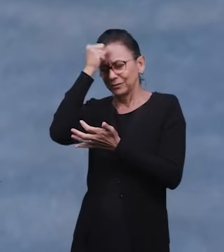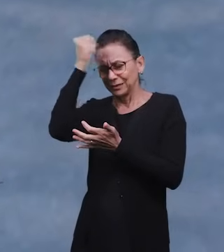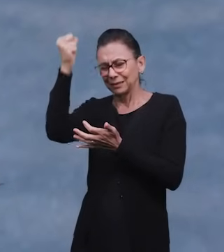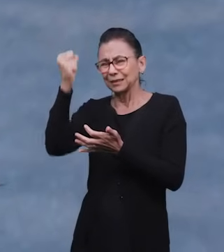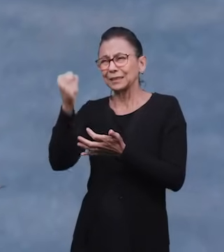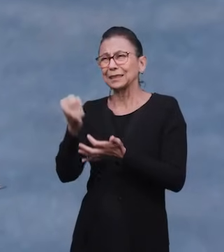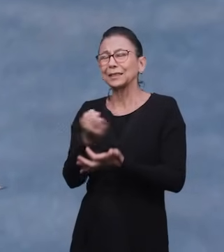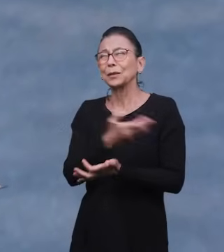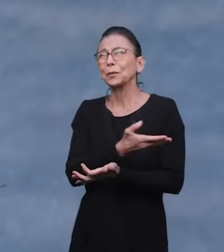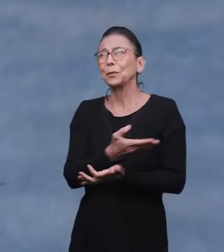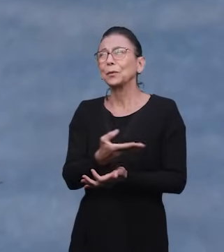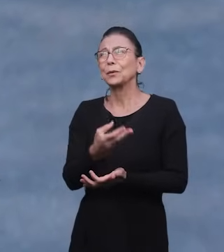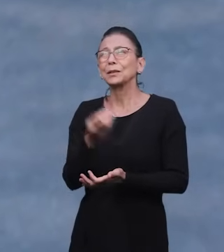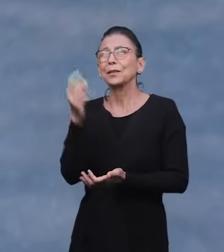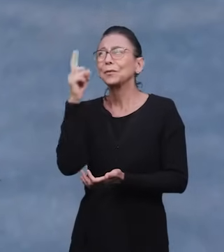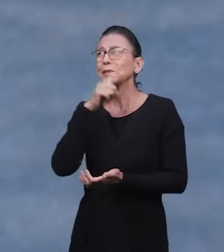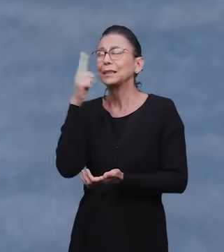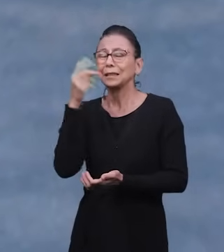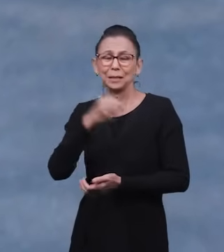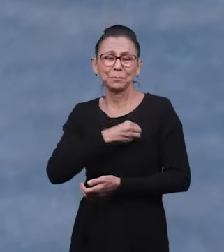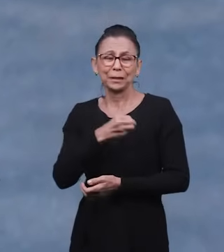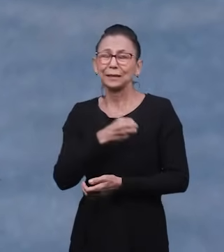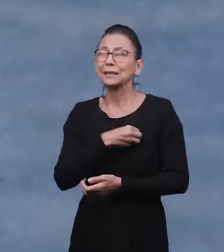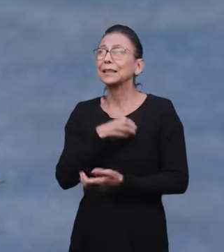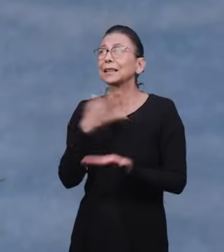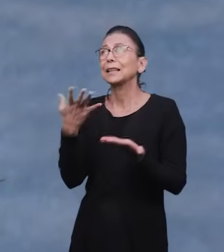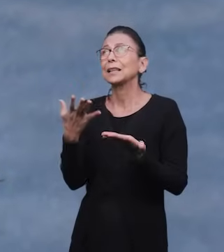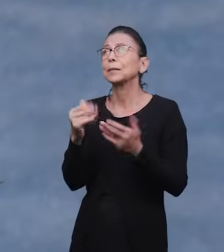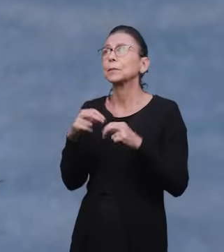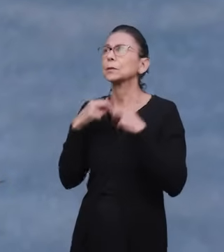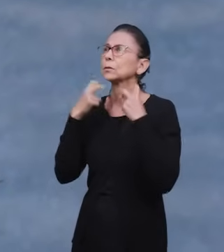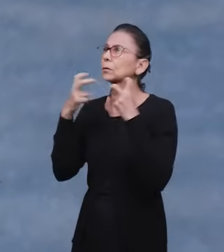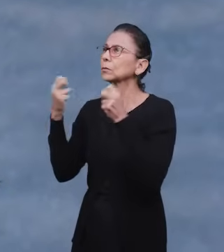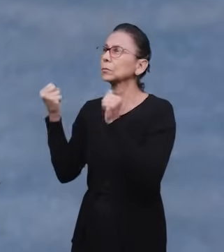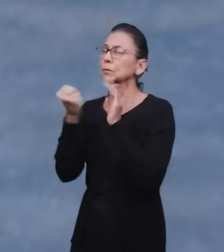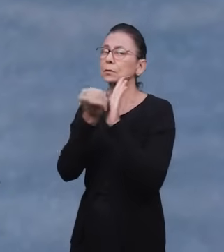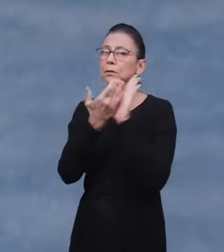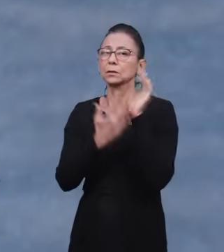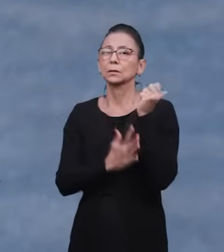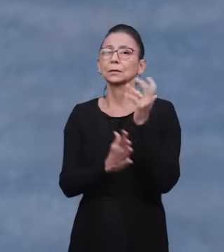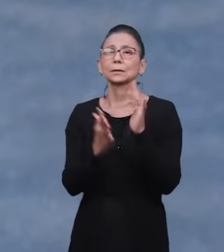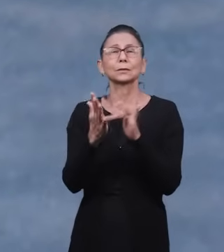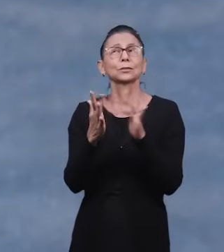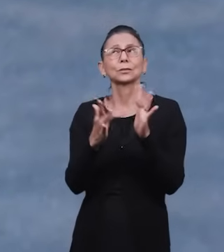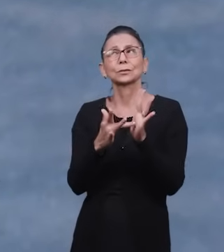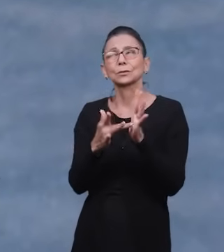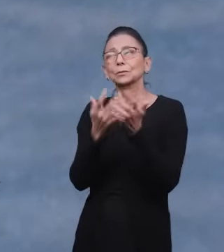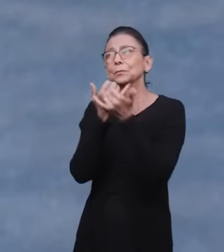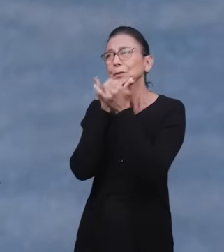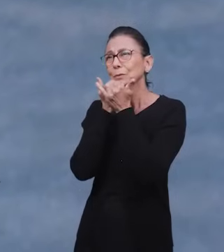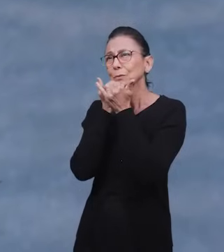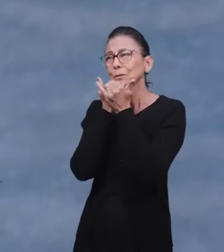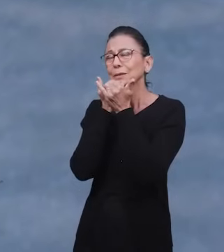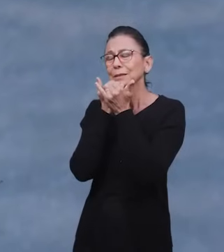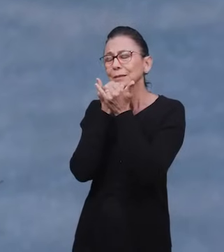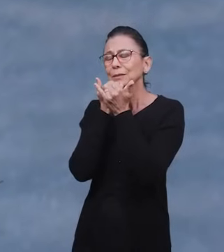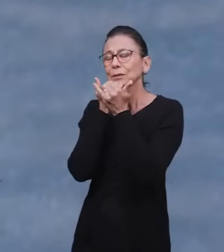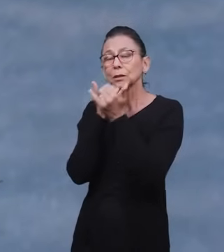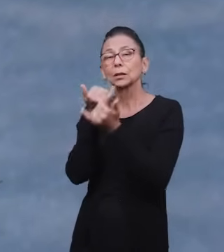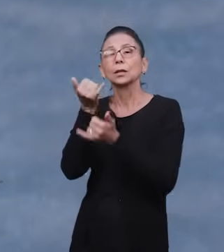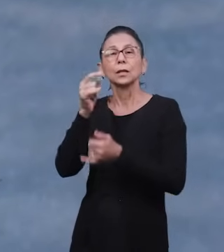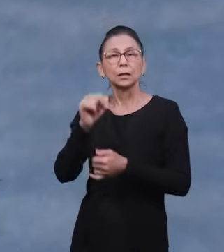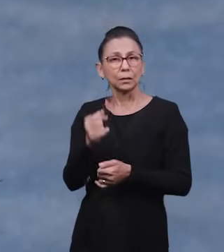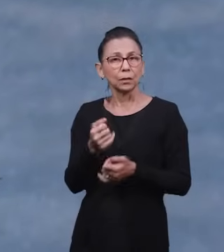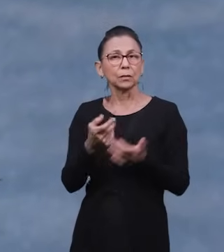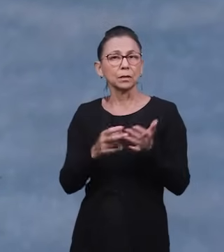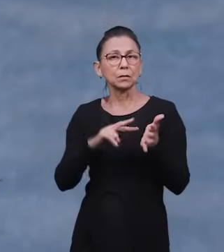Senhor, nós clamamos pelo sangue de Jesus, que cremos que há poder nesse sangue para limpar, para purificar, é o arrependimento. Aí nós temos que